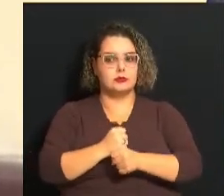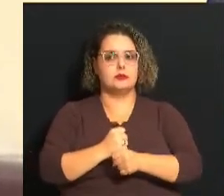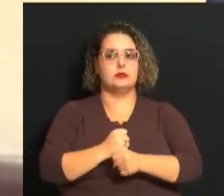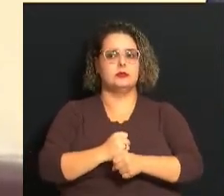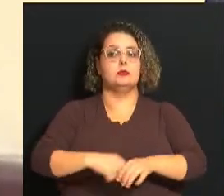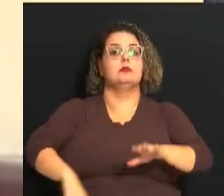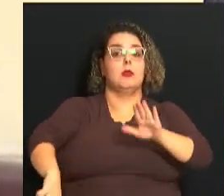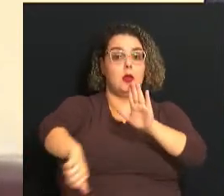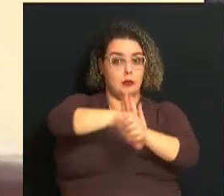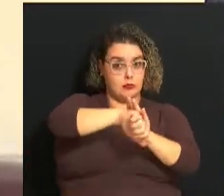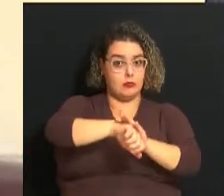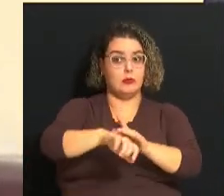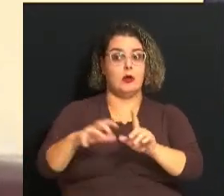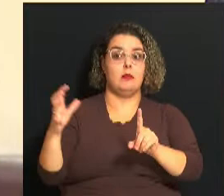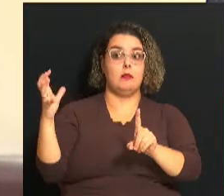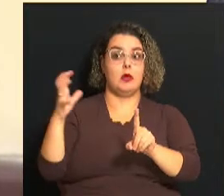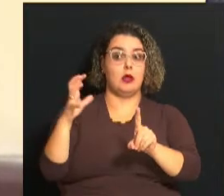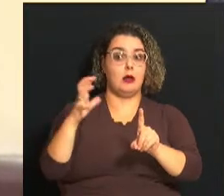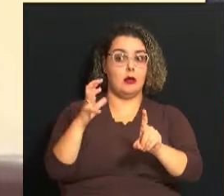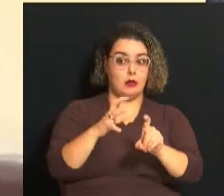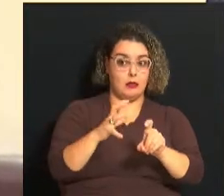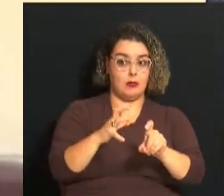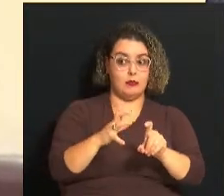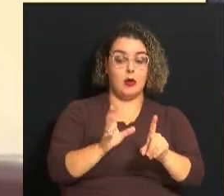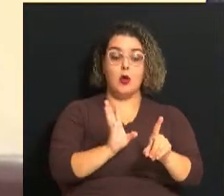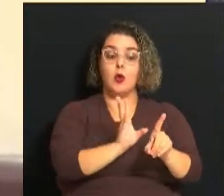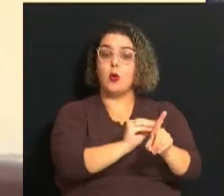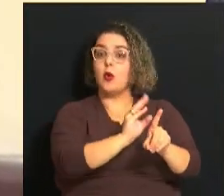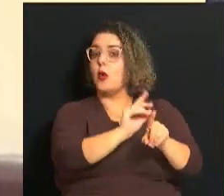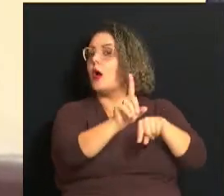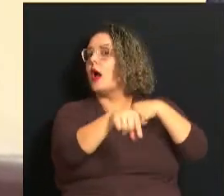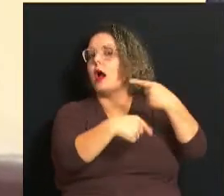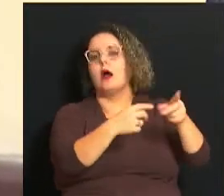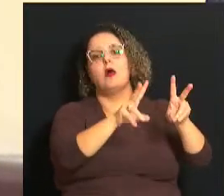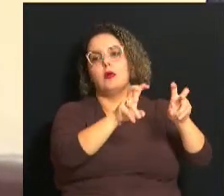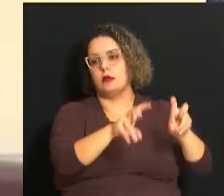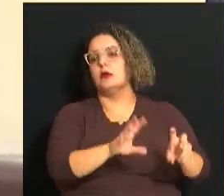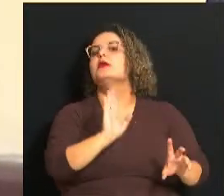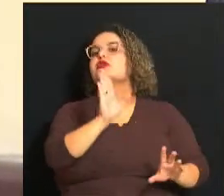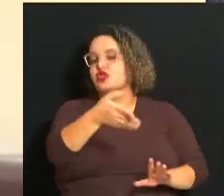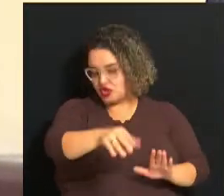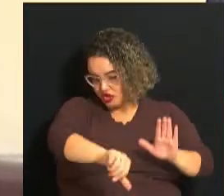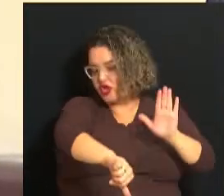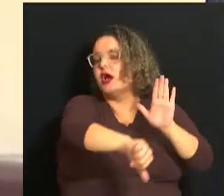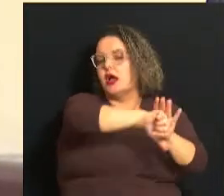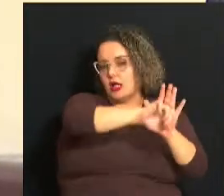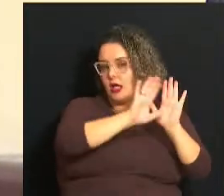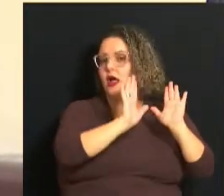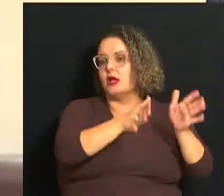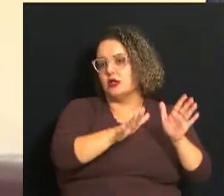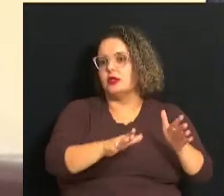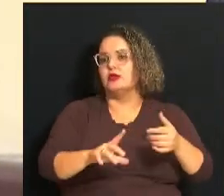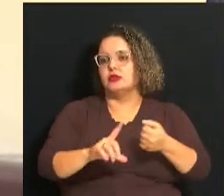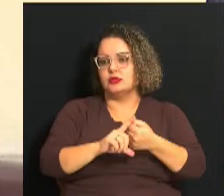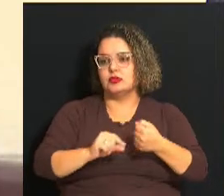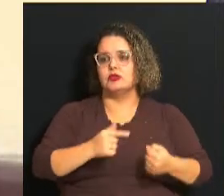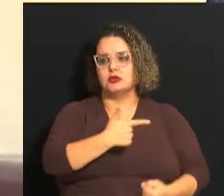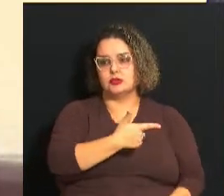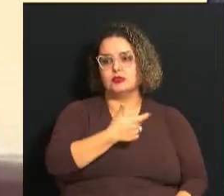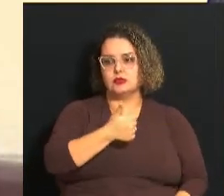o assédio moral assédio sexual é outro tema e já tá criminalizado né Já é crime previsto no artigo